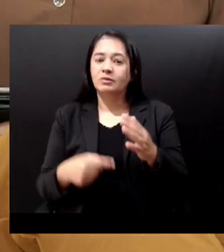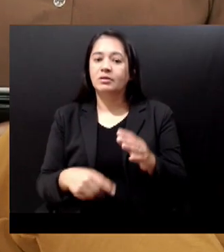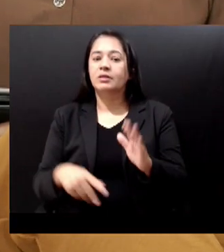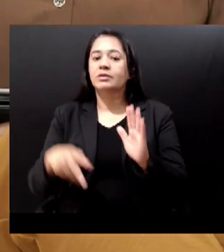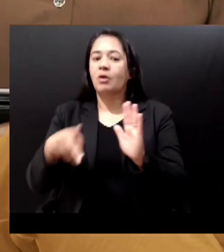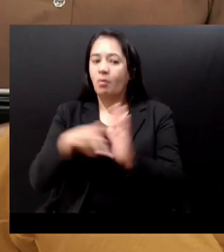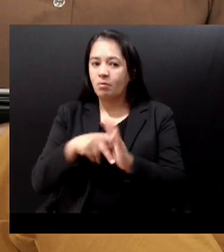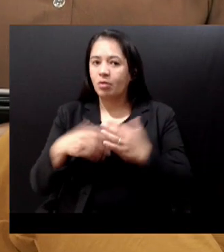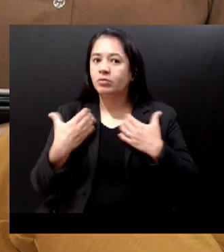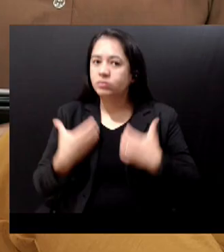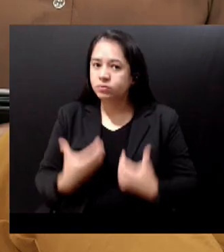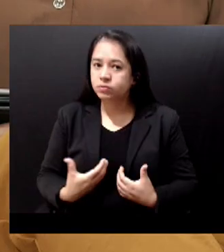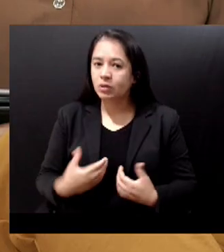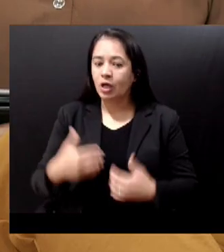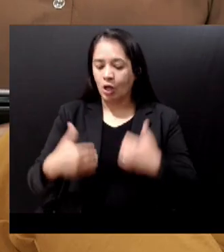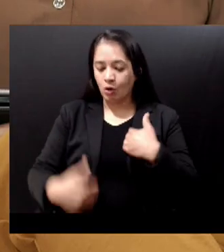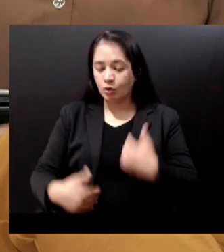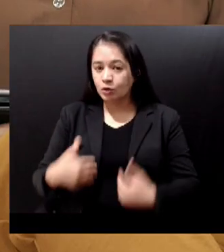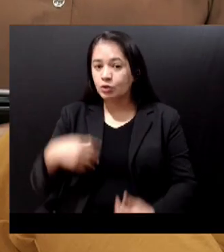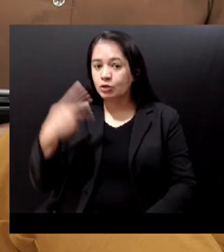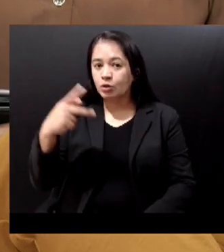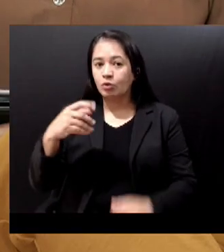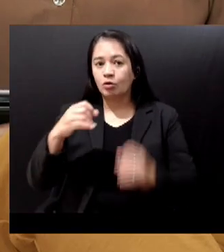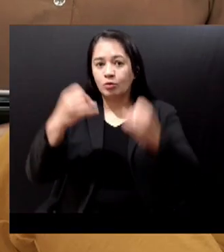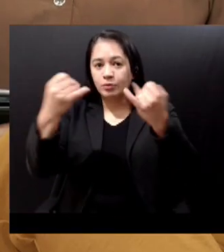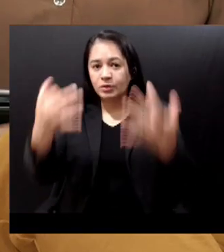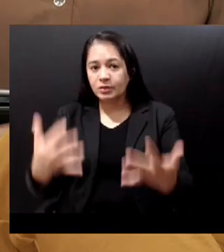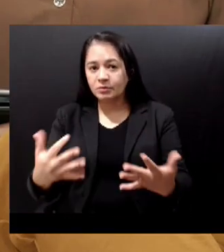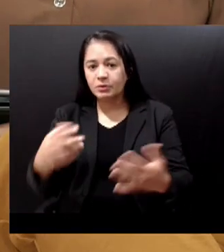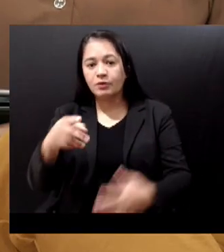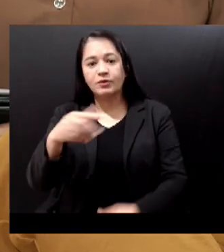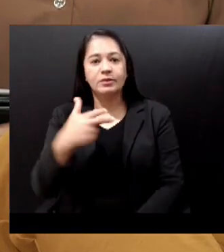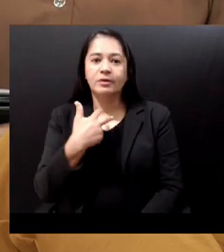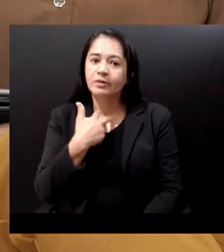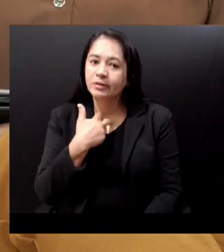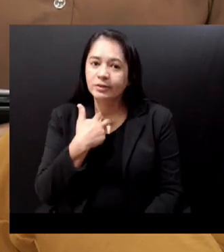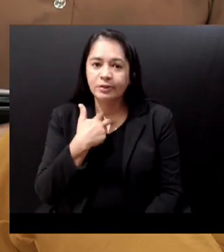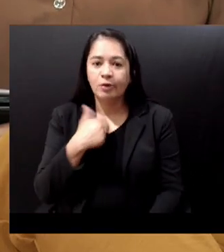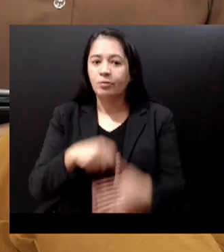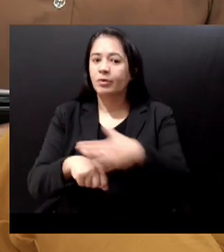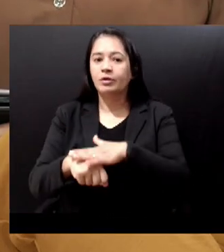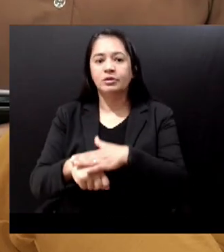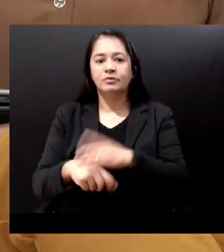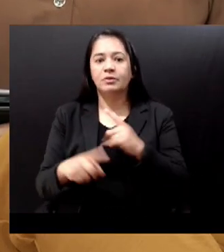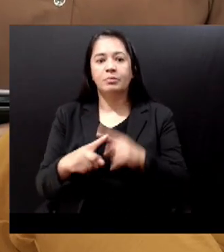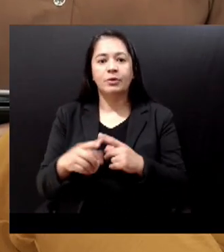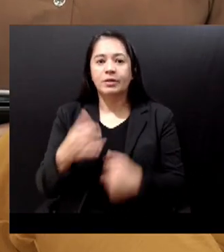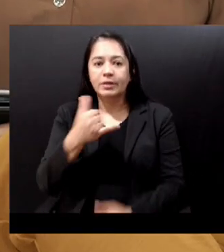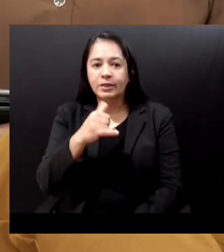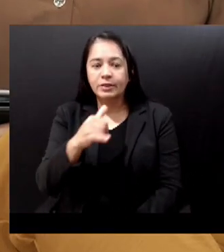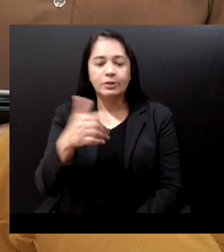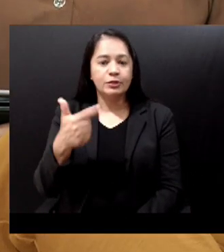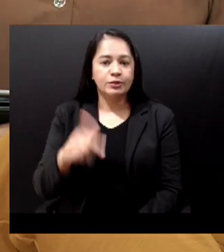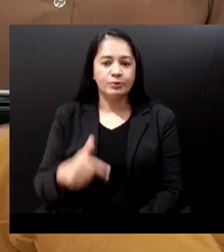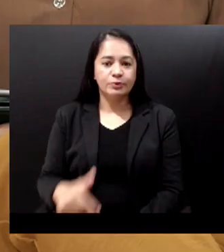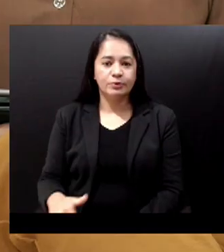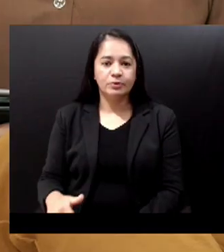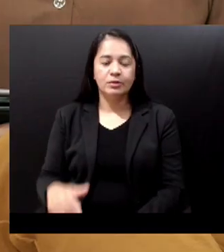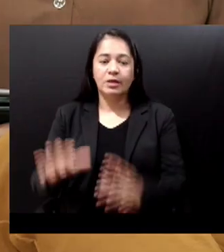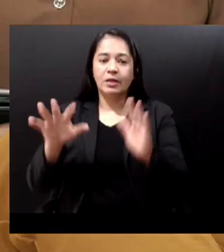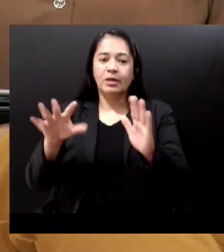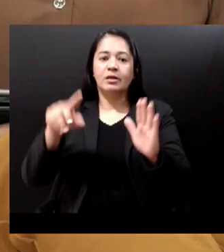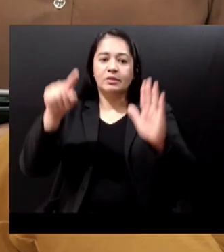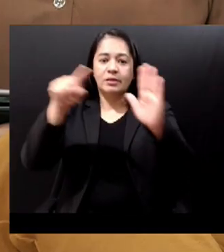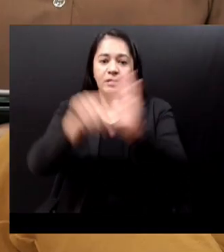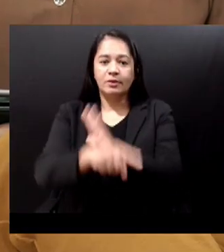que você não pode fazer aquilo no momento, que não tem energia disponível. E essa pergunta acerca de como